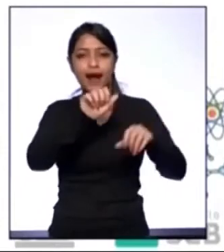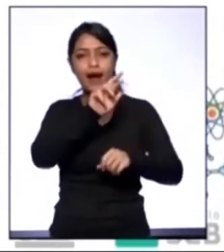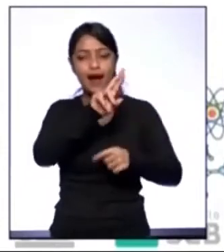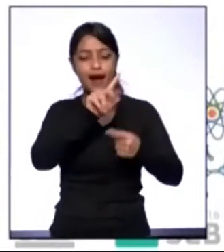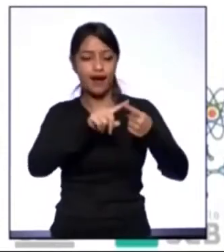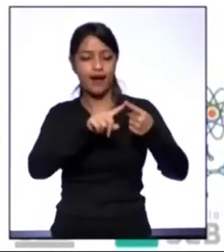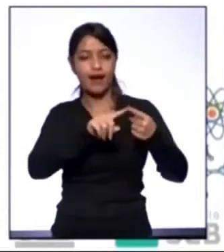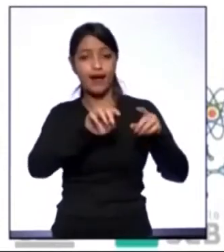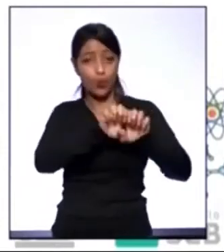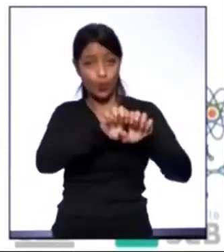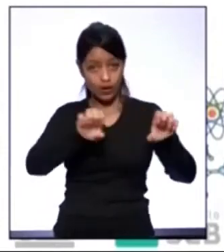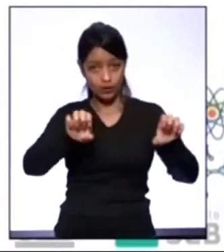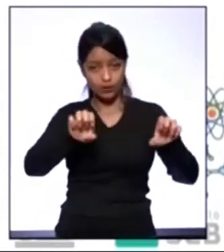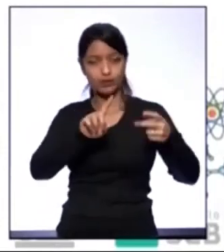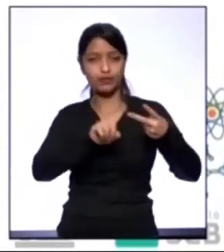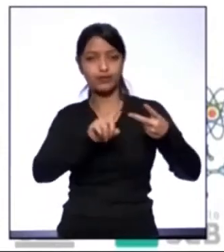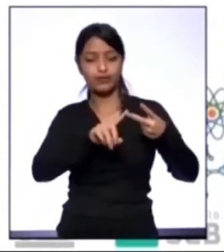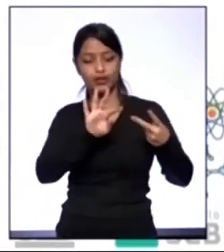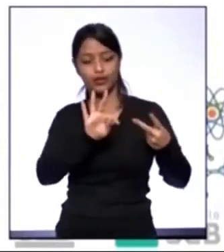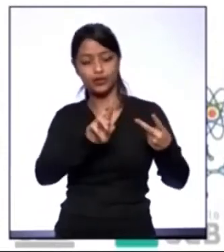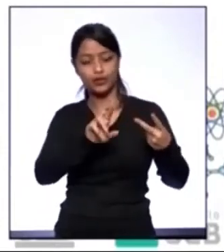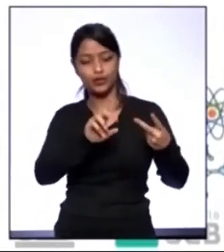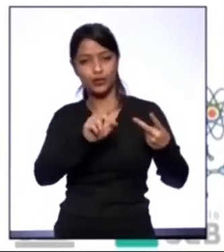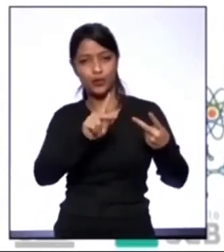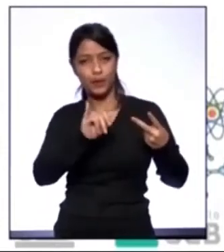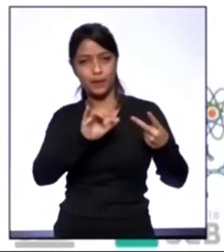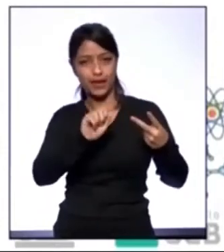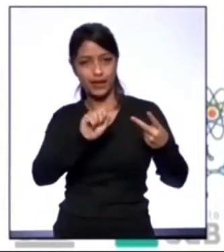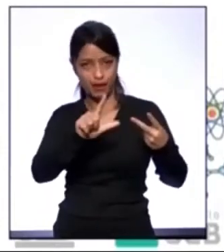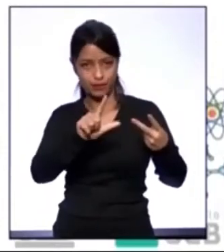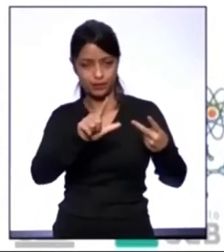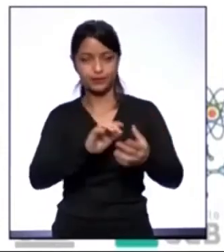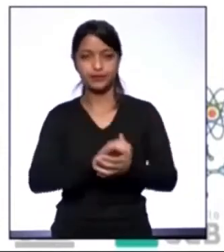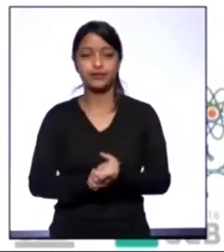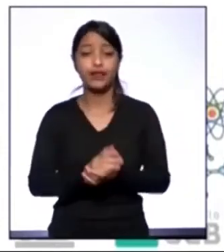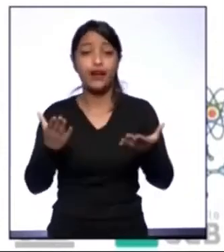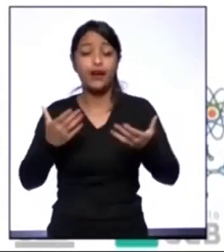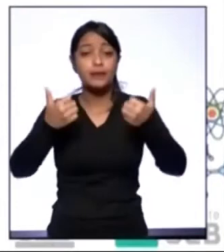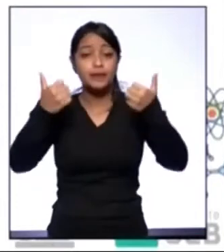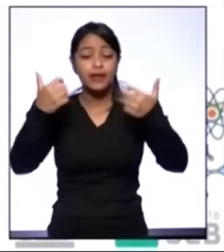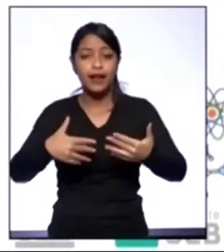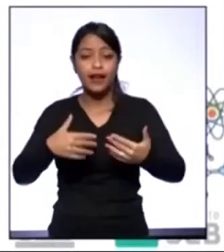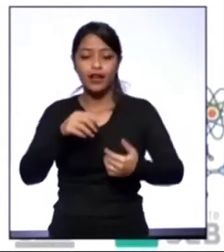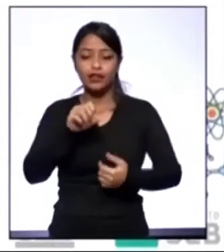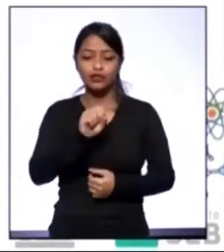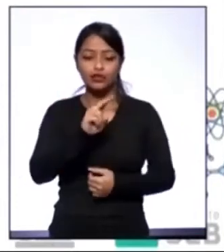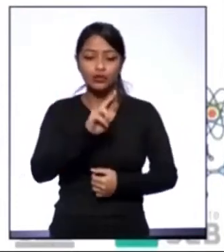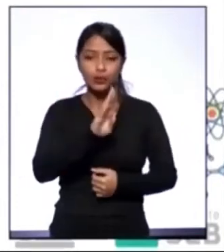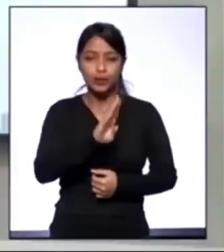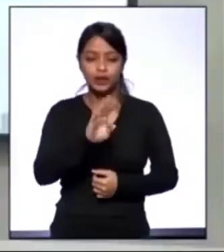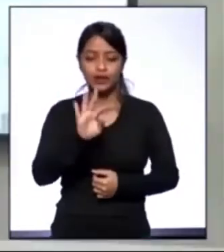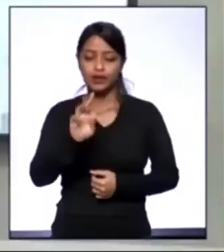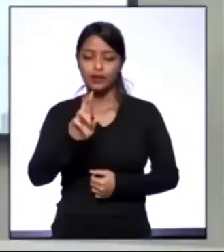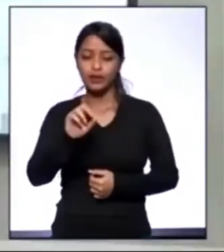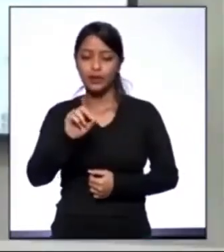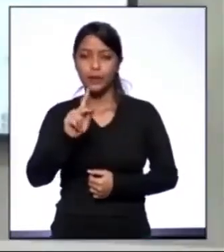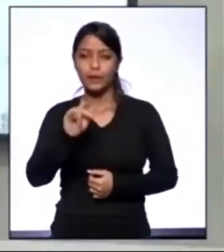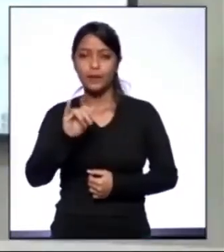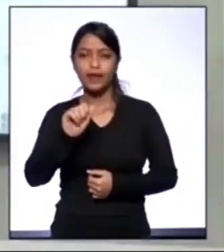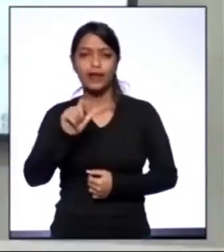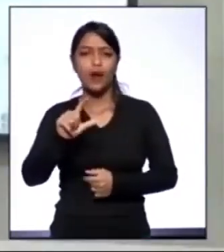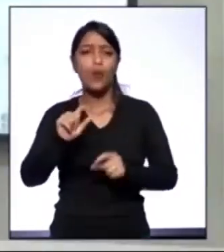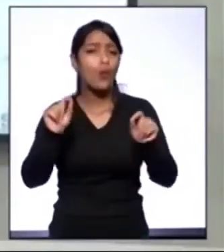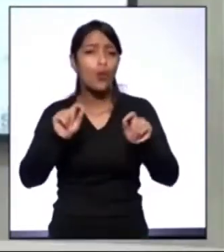tropicais. Agora, veja aqui, galera, o que é subtropical, ou seja, o que está fora da zona tropical.